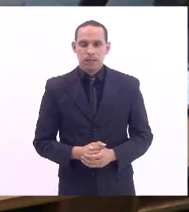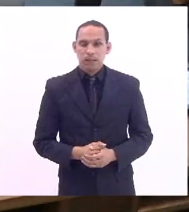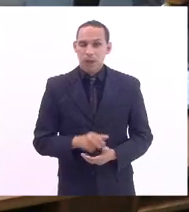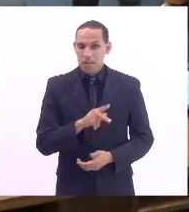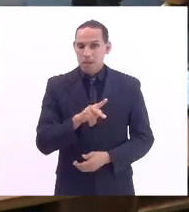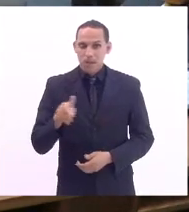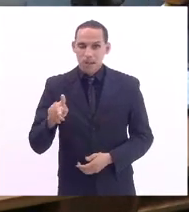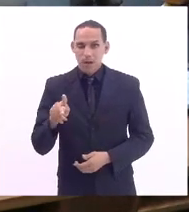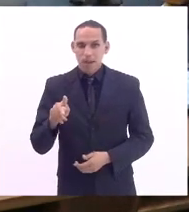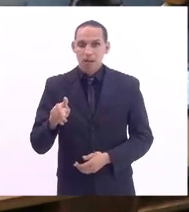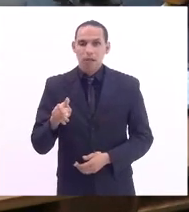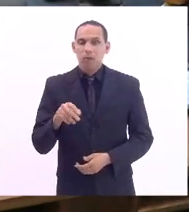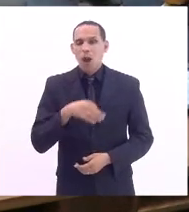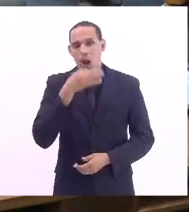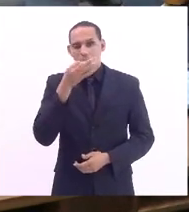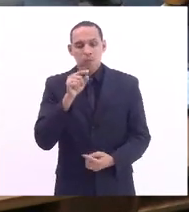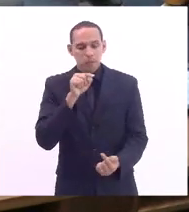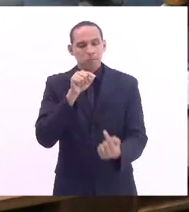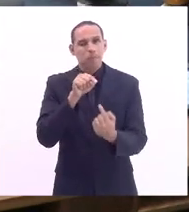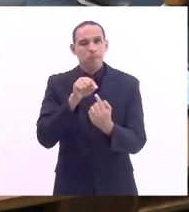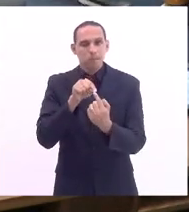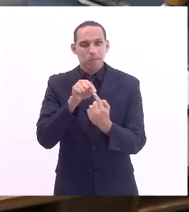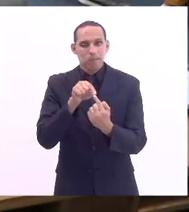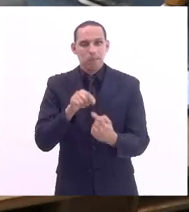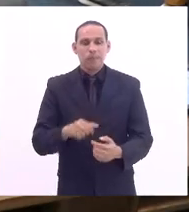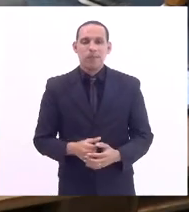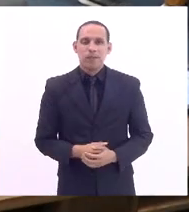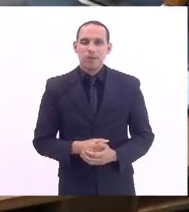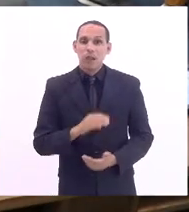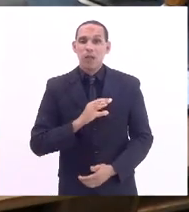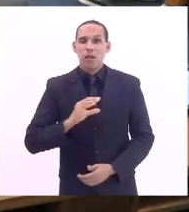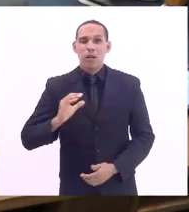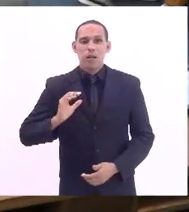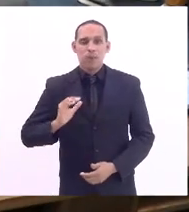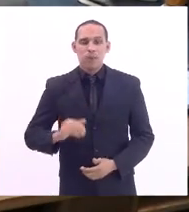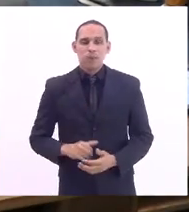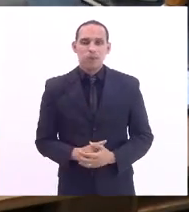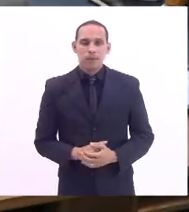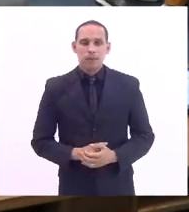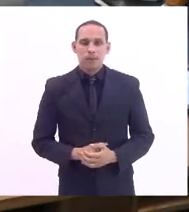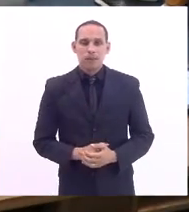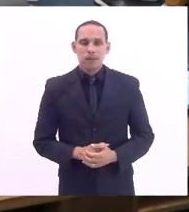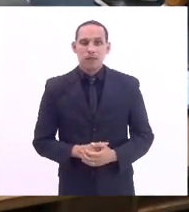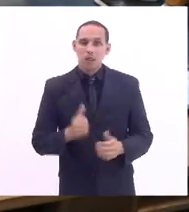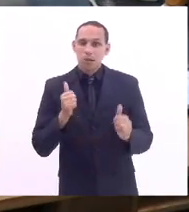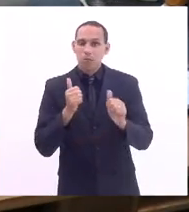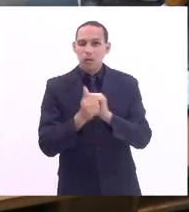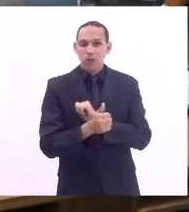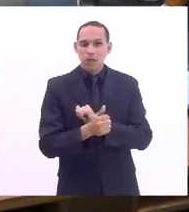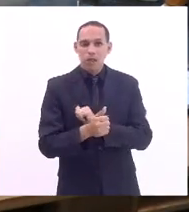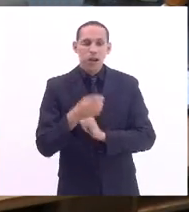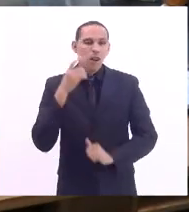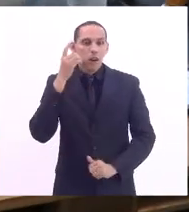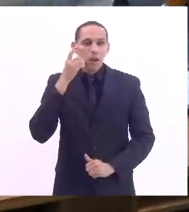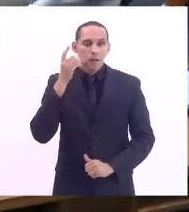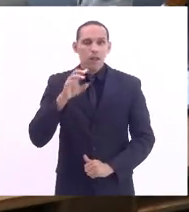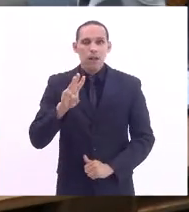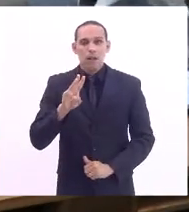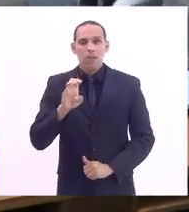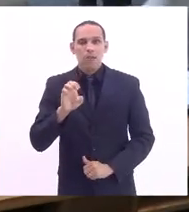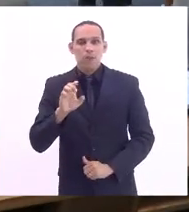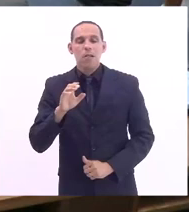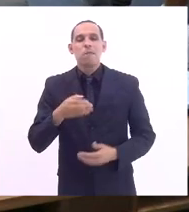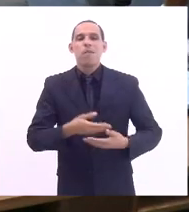Presidente, o parecer é favorável. Pela Comissão de Esporte, deputado Wellington José.